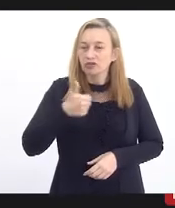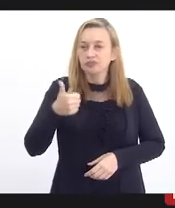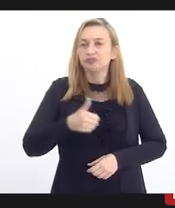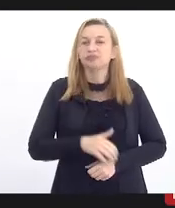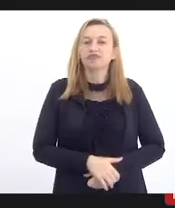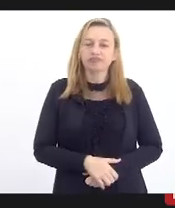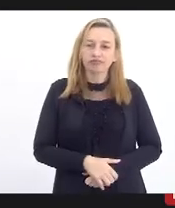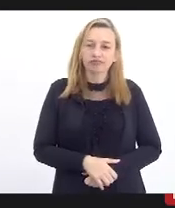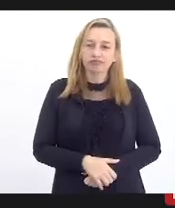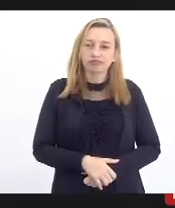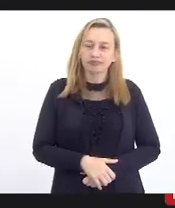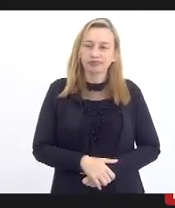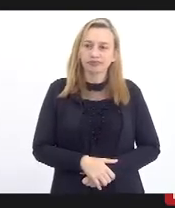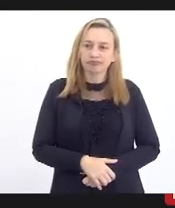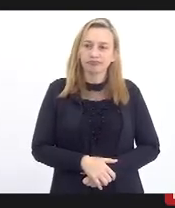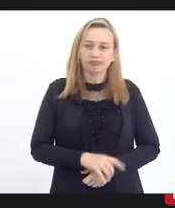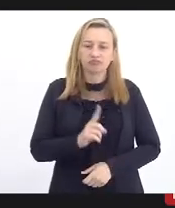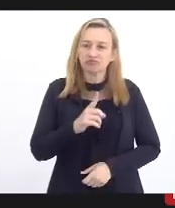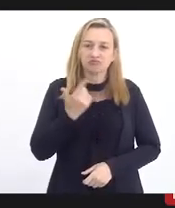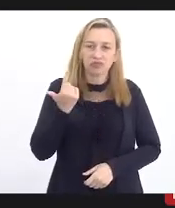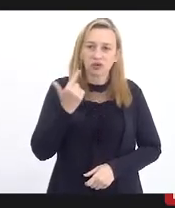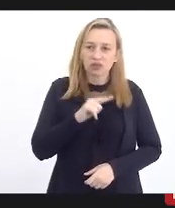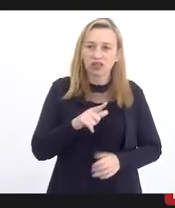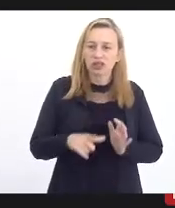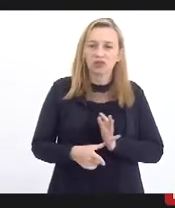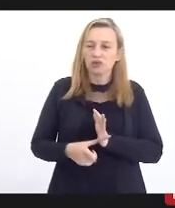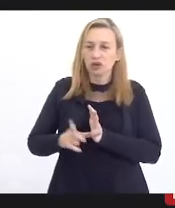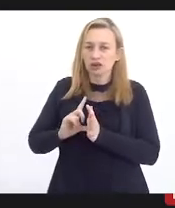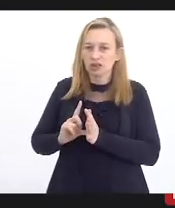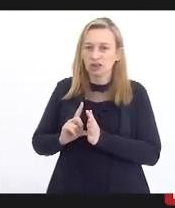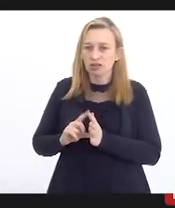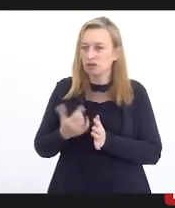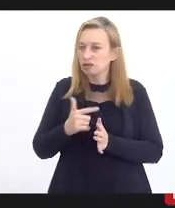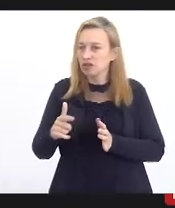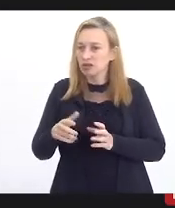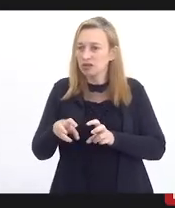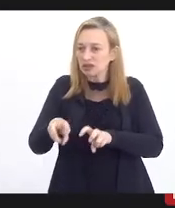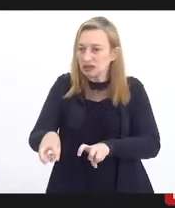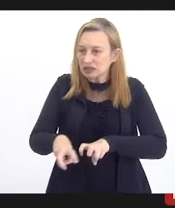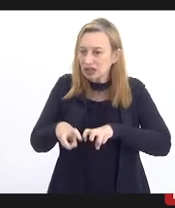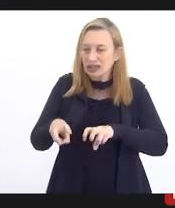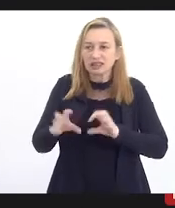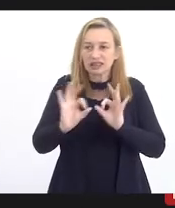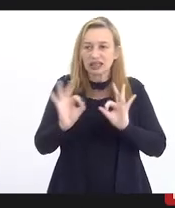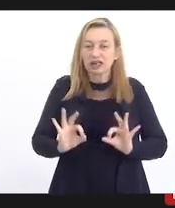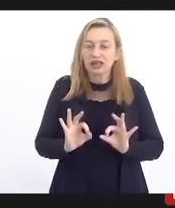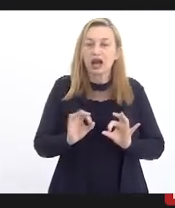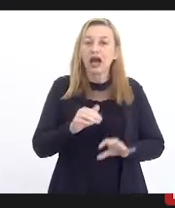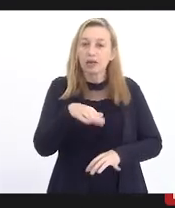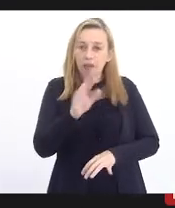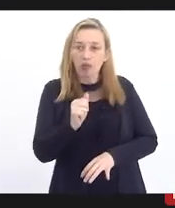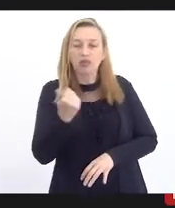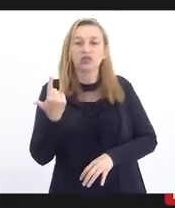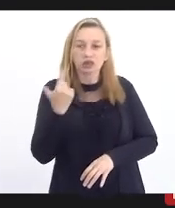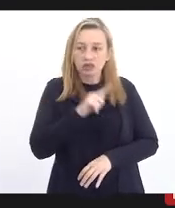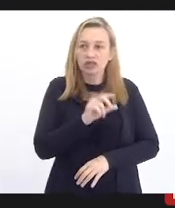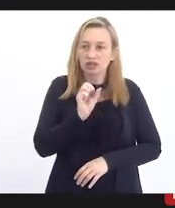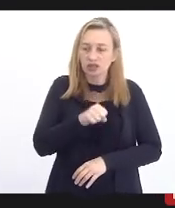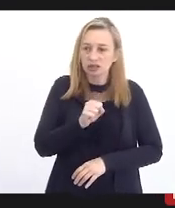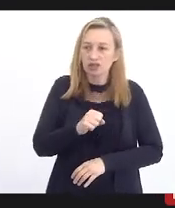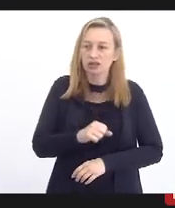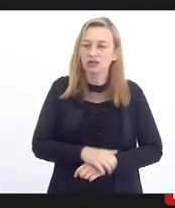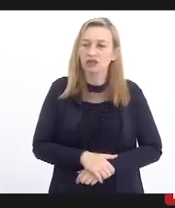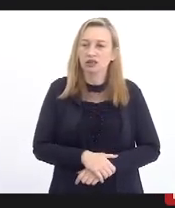pernas, mas nós não conseguimos, porque nós não temos máquina nem nada. A bomba está dando jeito. Tá bom, obrigado. Venha